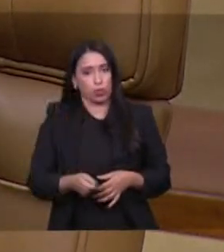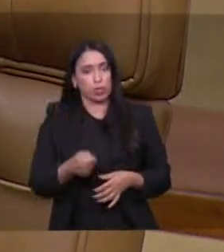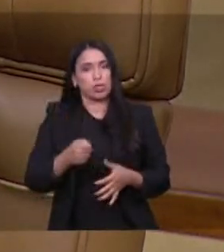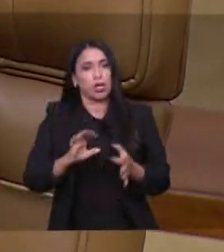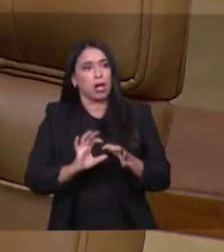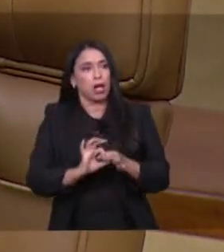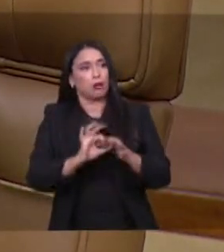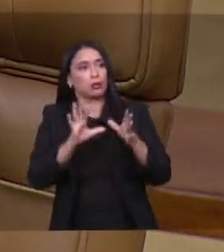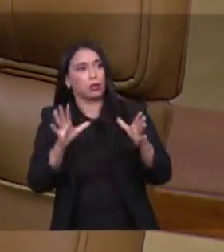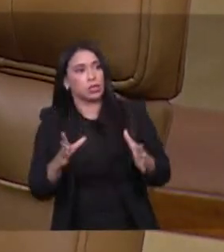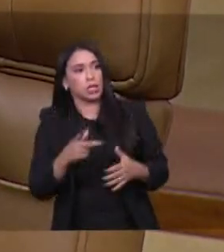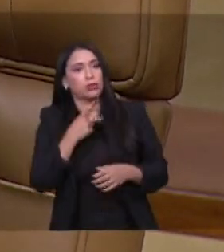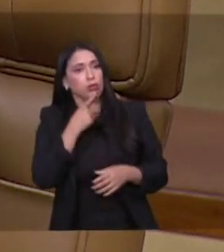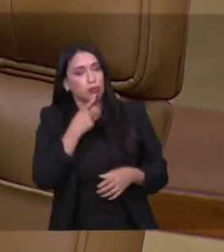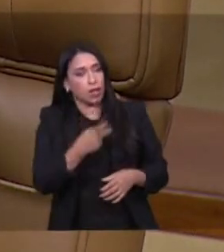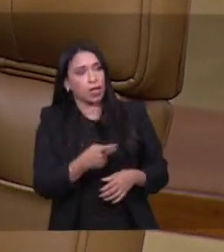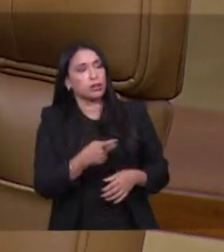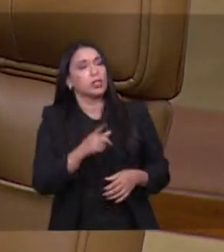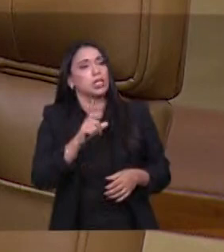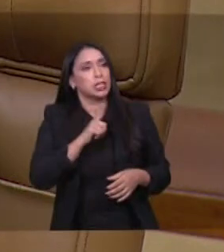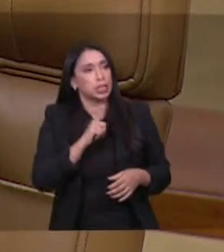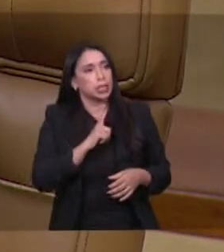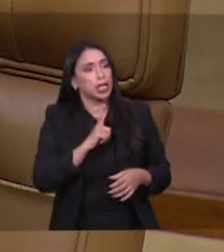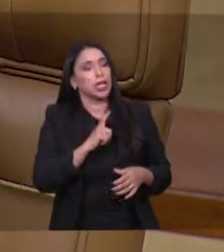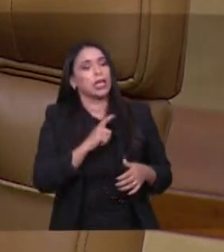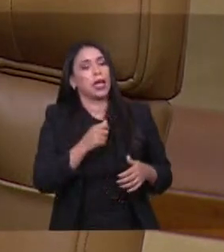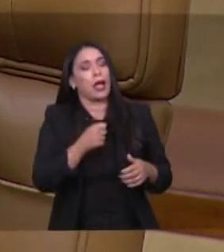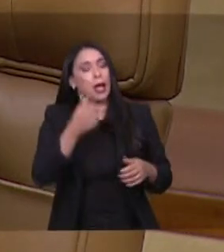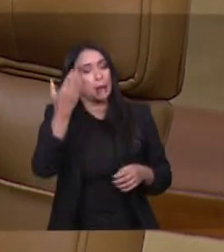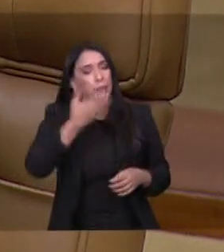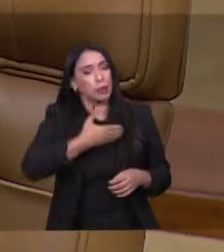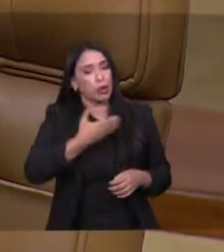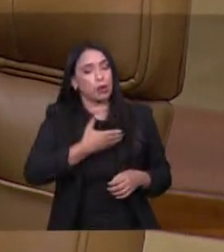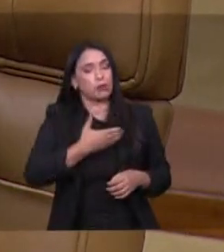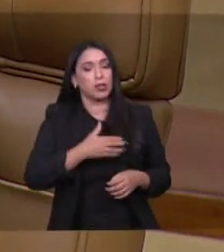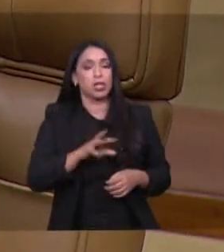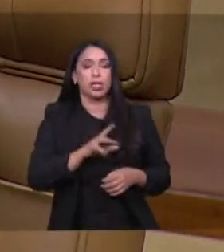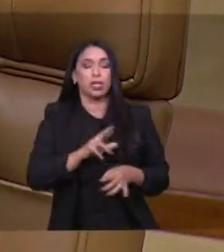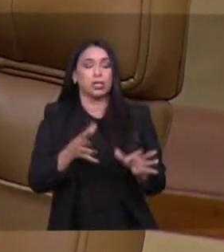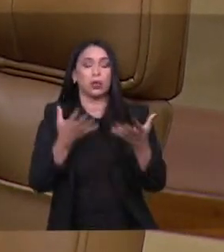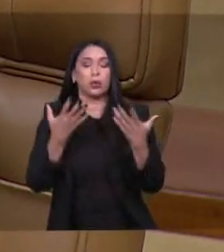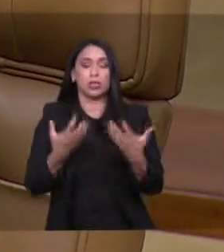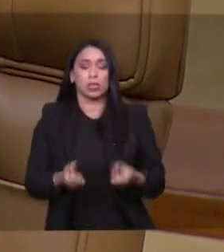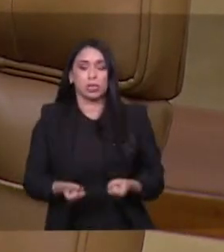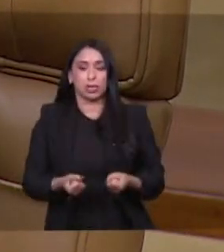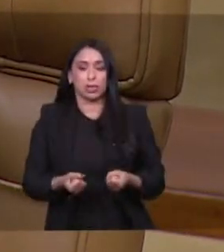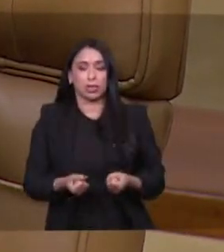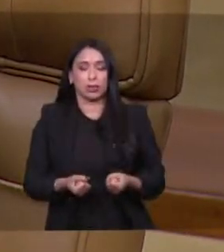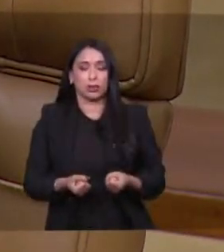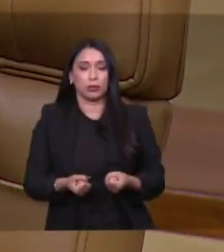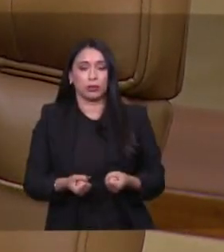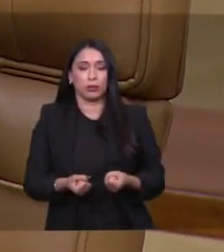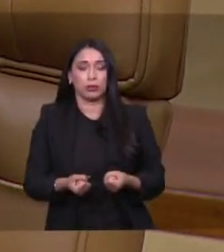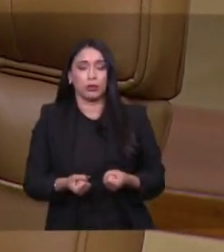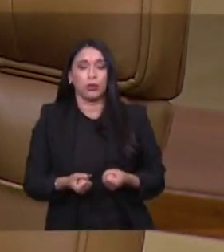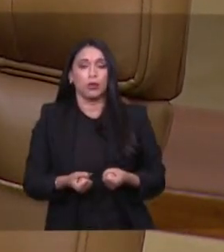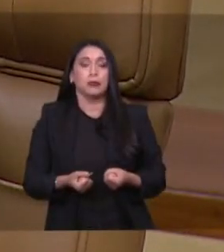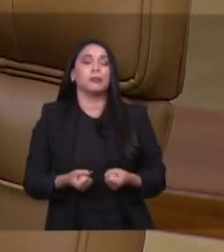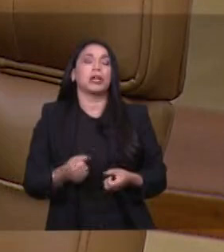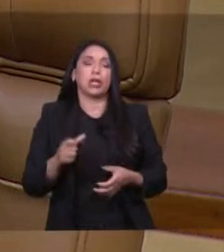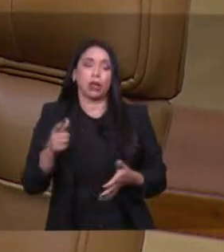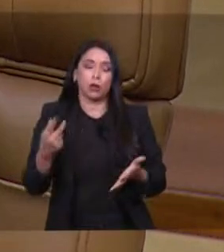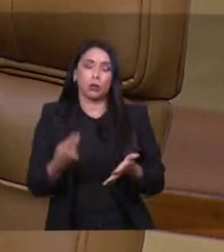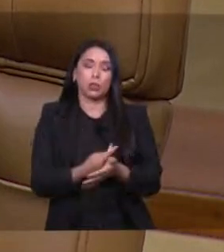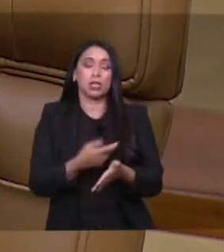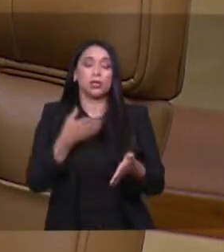ou determinado a produção da prova declarada inadmissível para acarretar o impedimento. Por